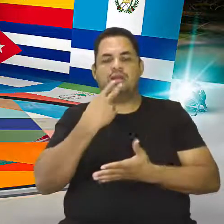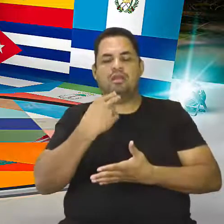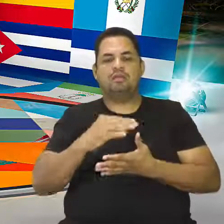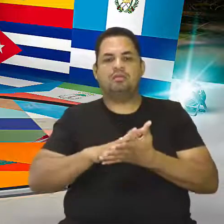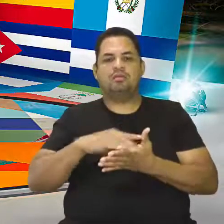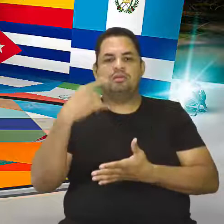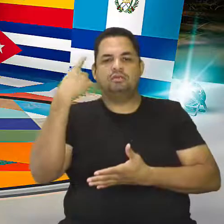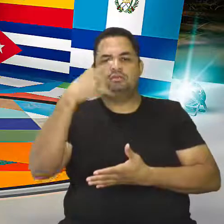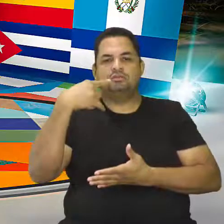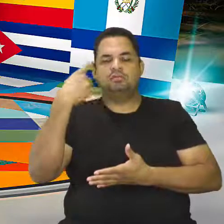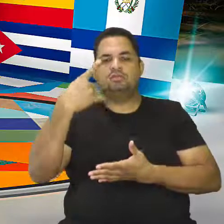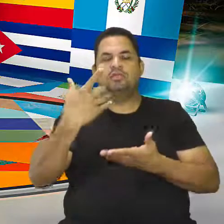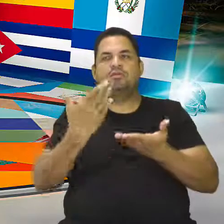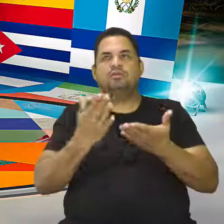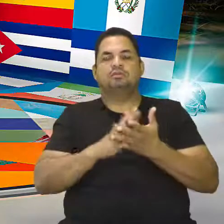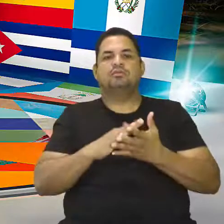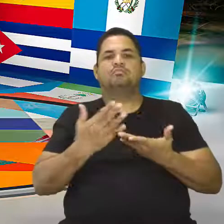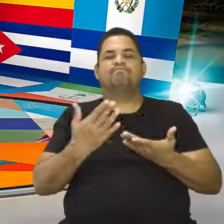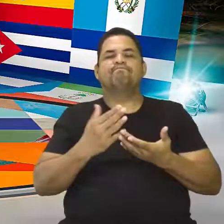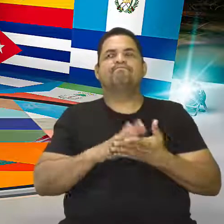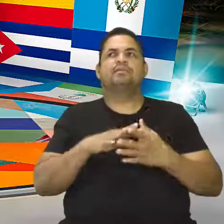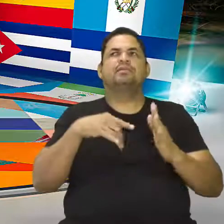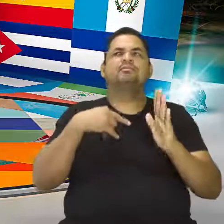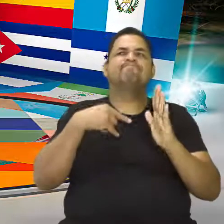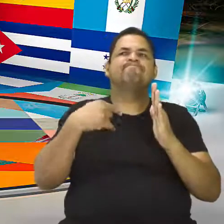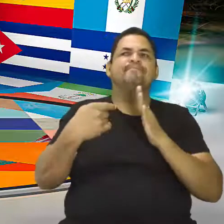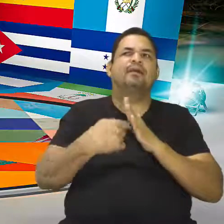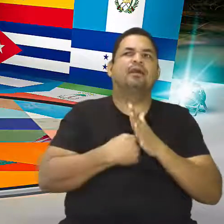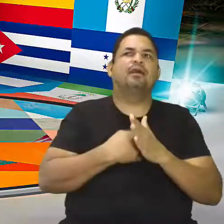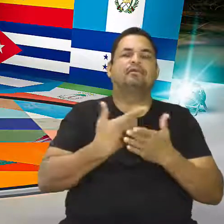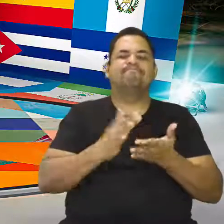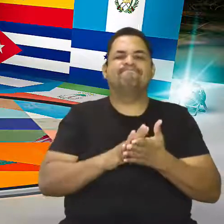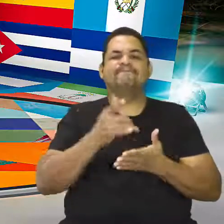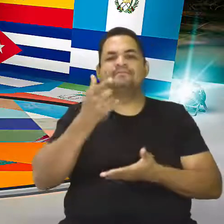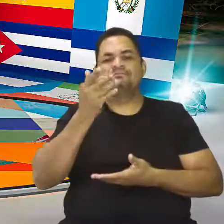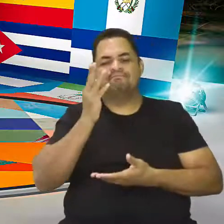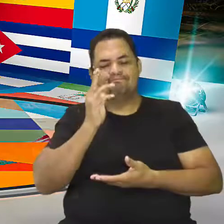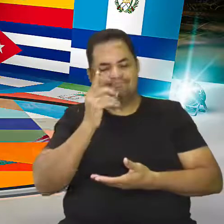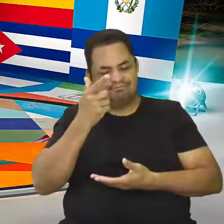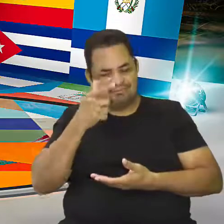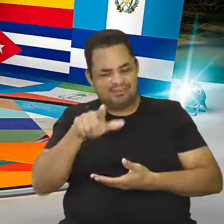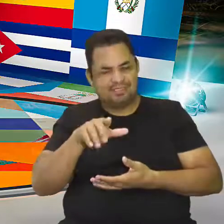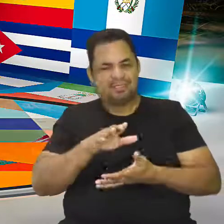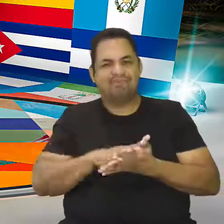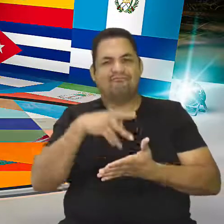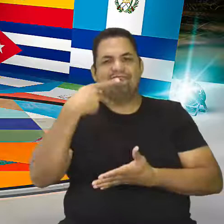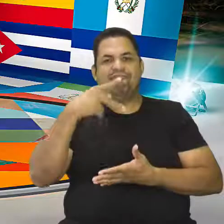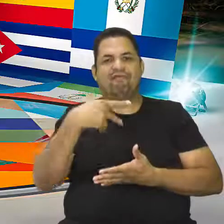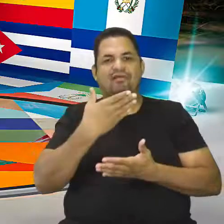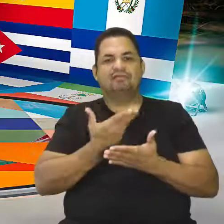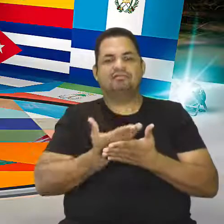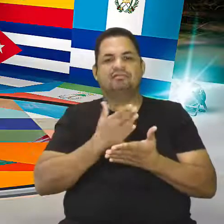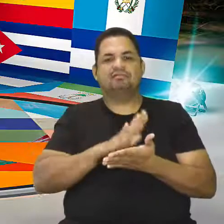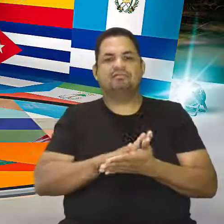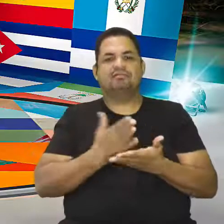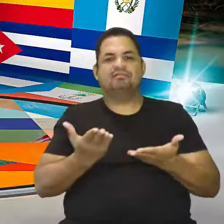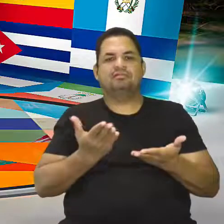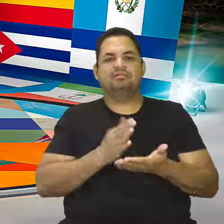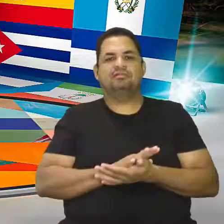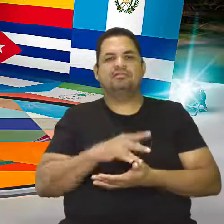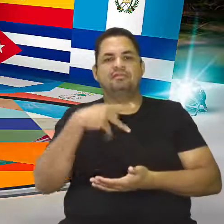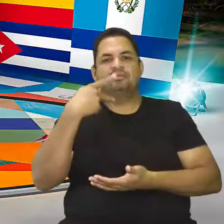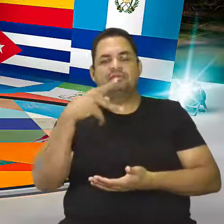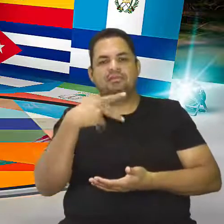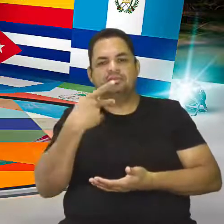vai se perguntar, poxa, lá vem ela de novo falando de tradução. Vou falar